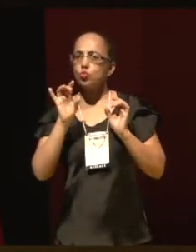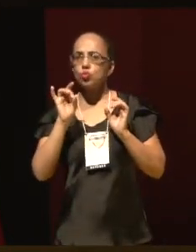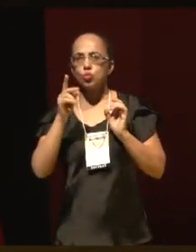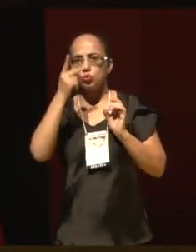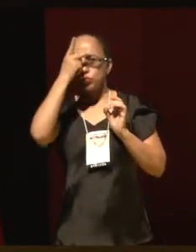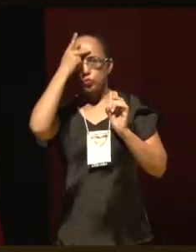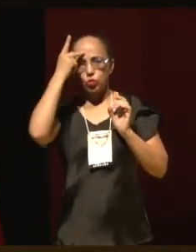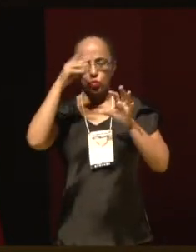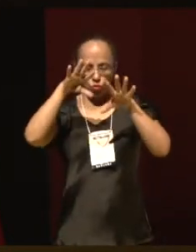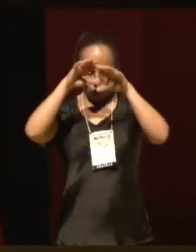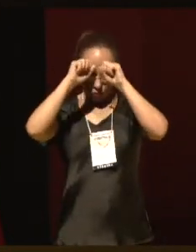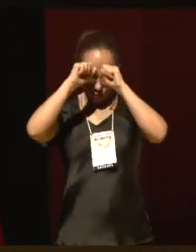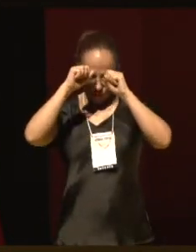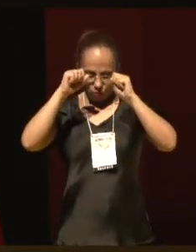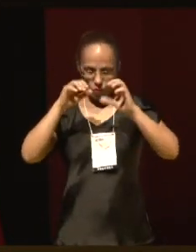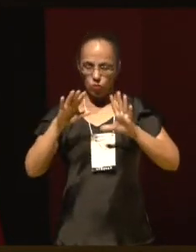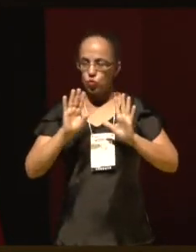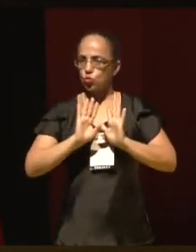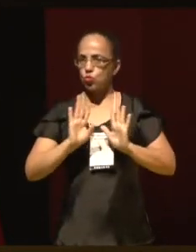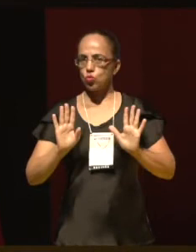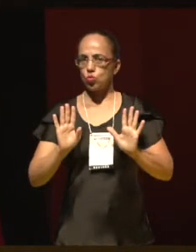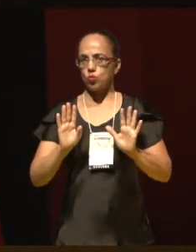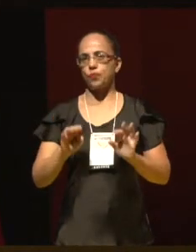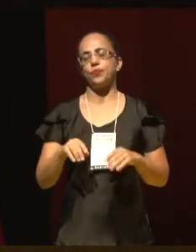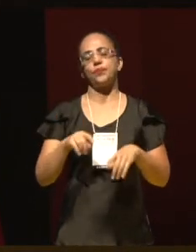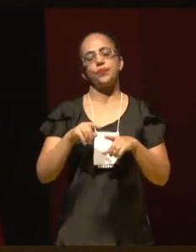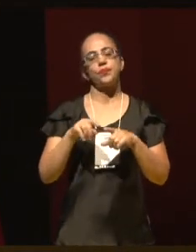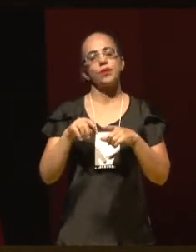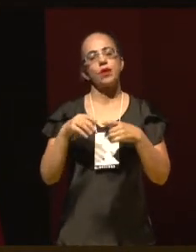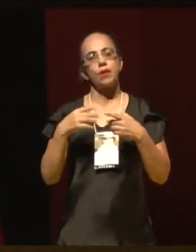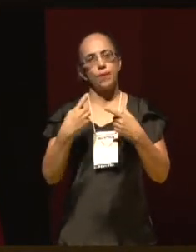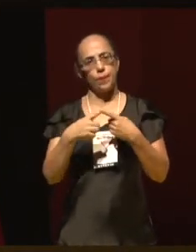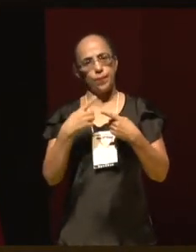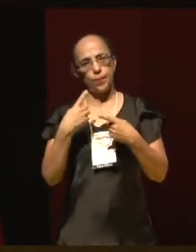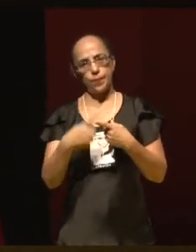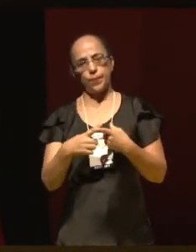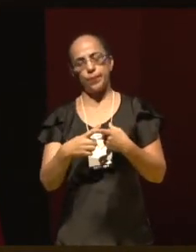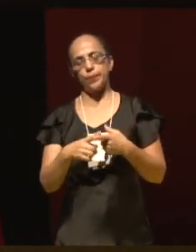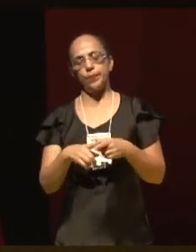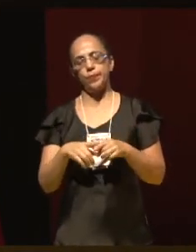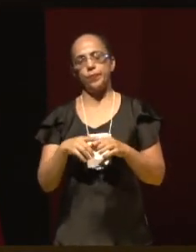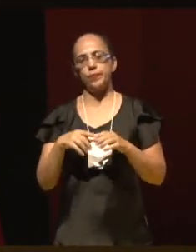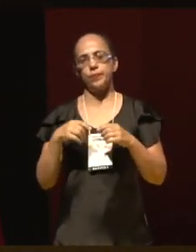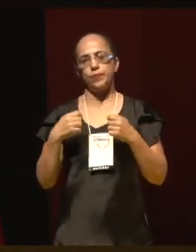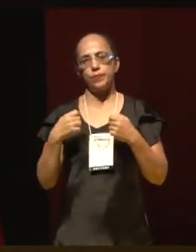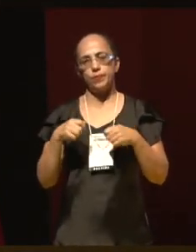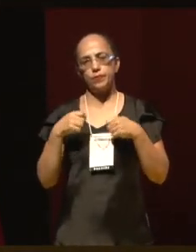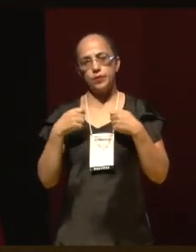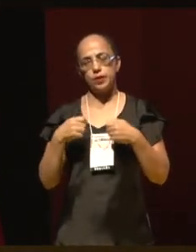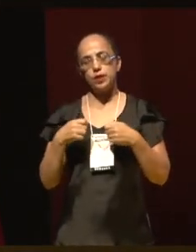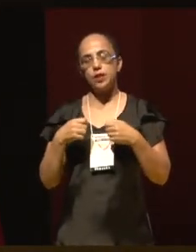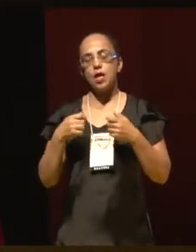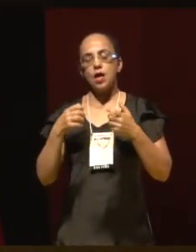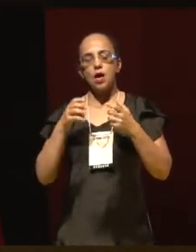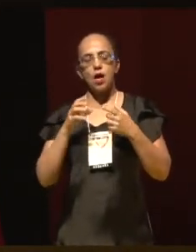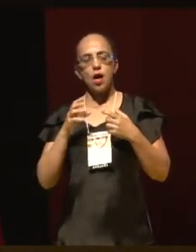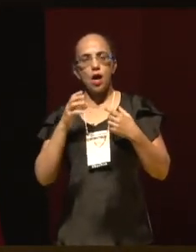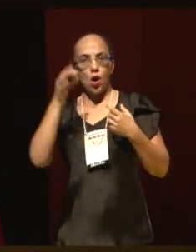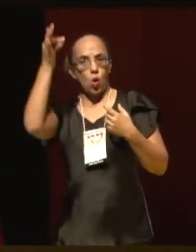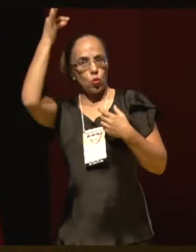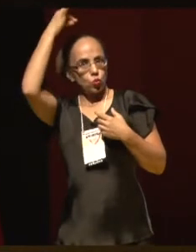de desobsessão. Isto permite dar um atendimento ao espírito que pode